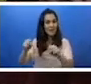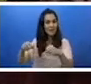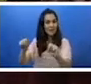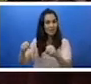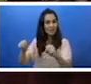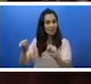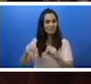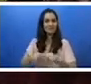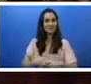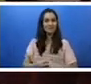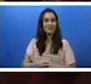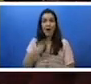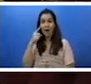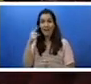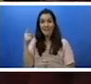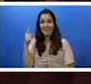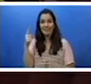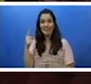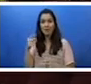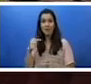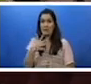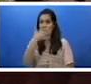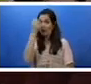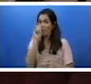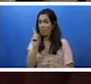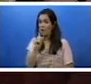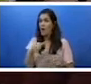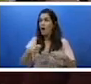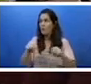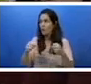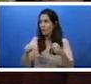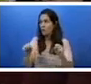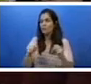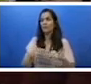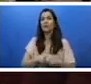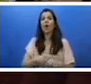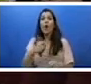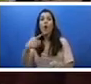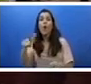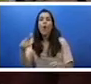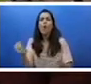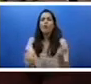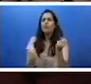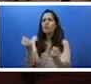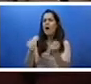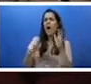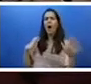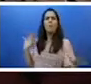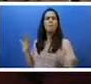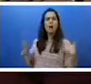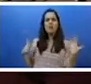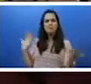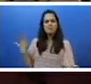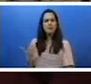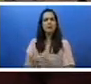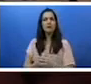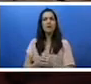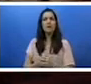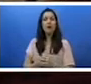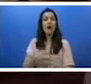a moto, olha, não pode deixar a moto para trás. O outro carro de passeio, um caminhão